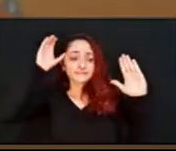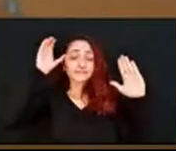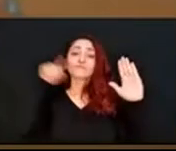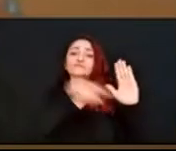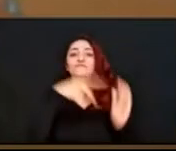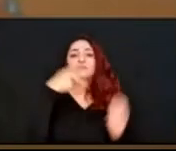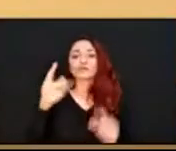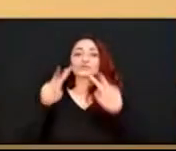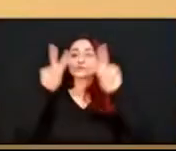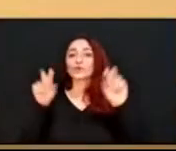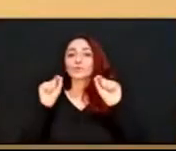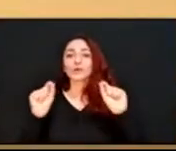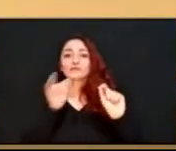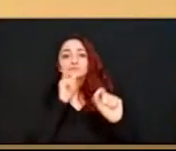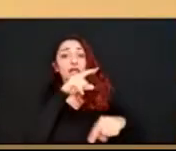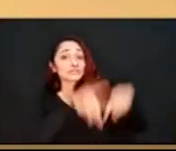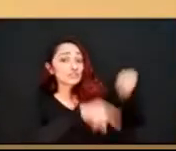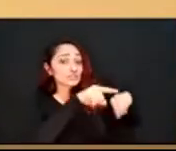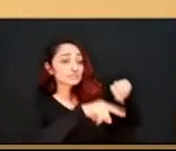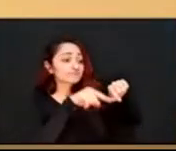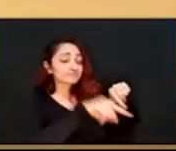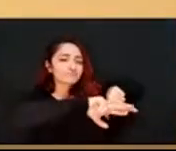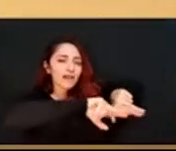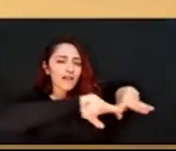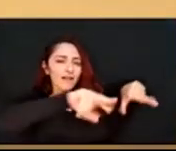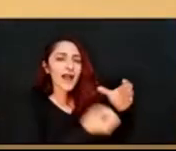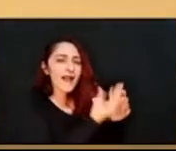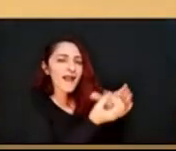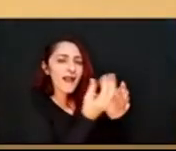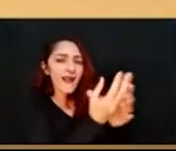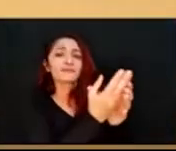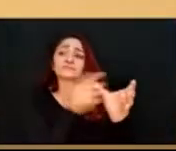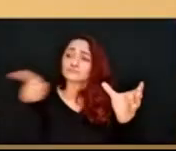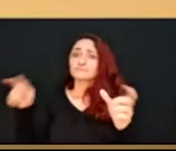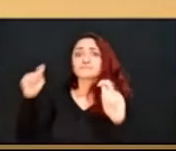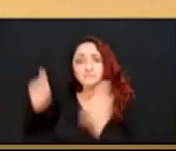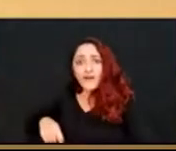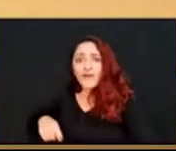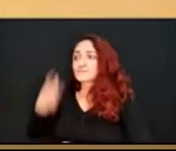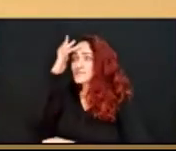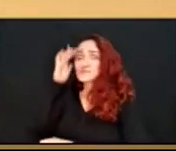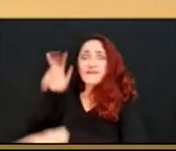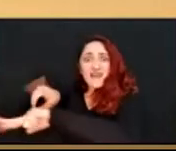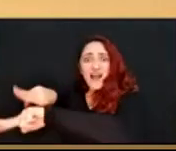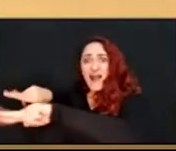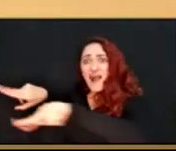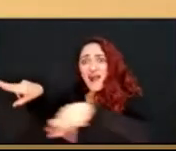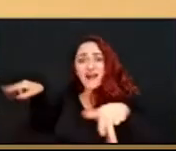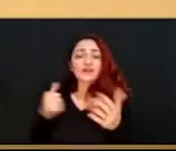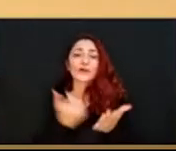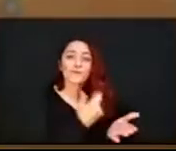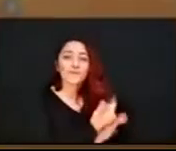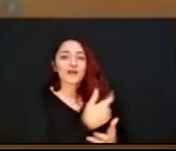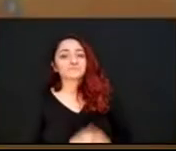os produtos que vocês oferecem para muito mais pessoas acabou que eu posso fazer uma pergunta para você sobre isso é e eu queria incluir a nossa colega a